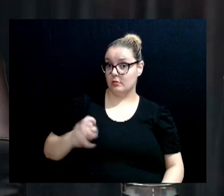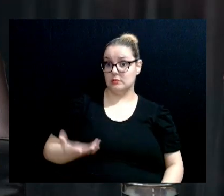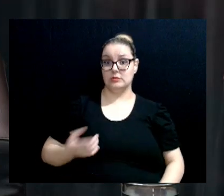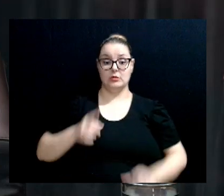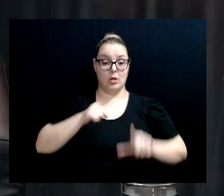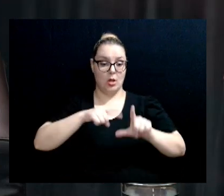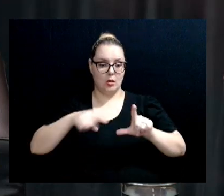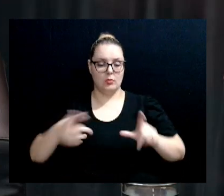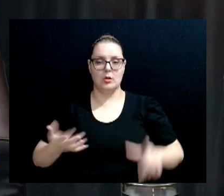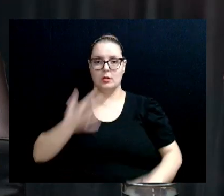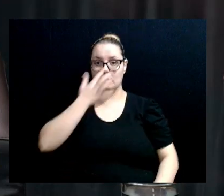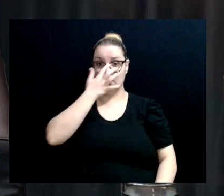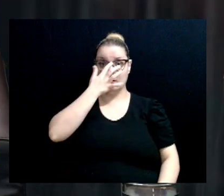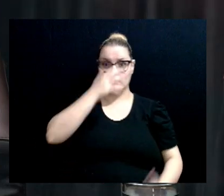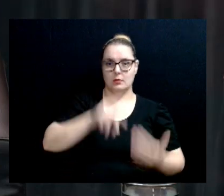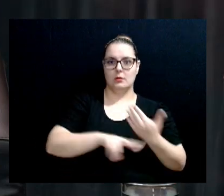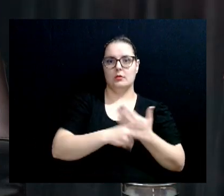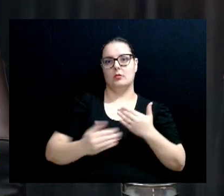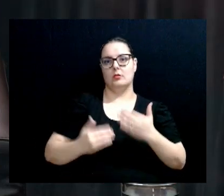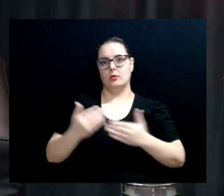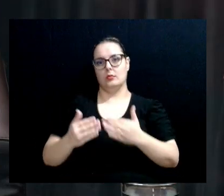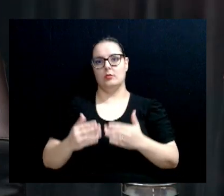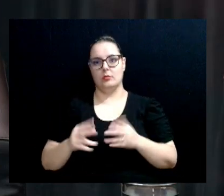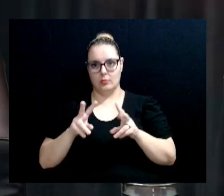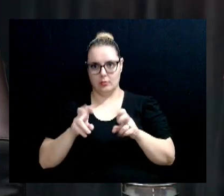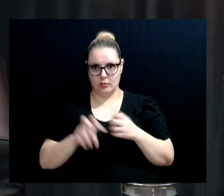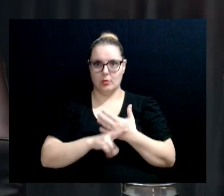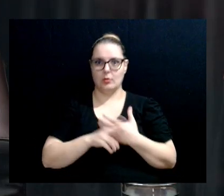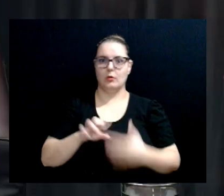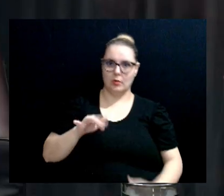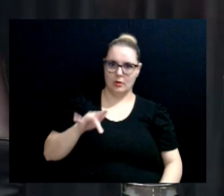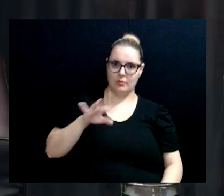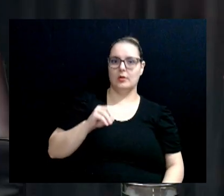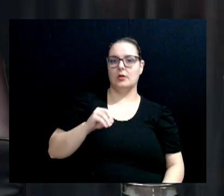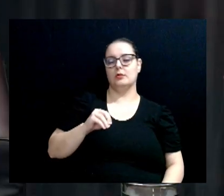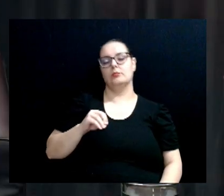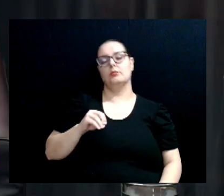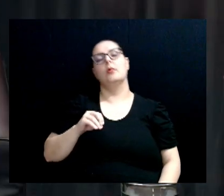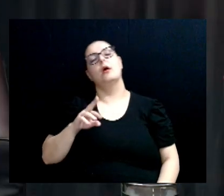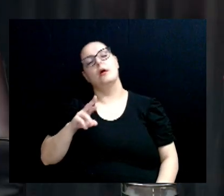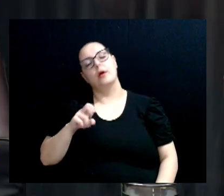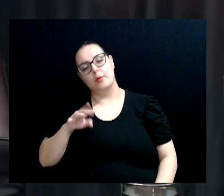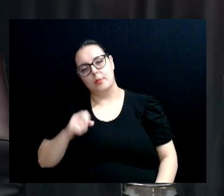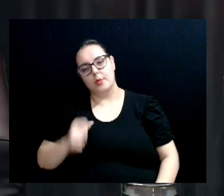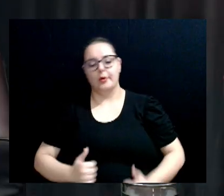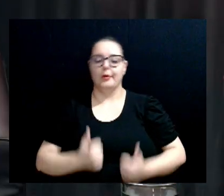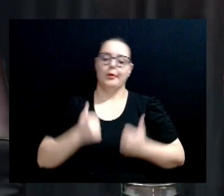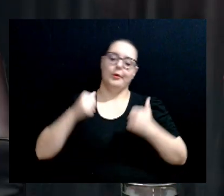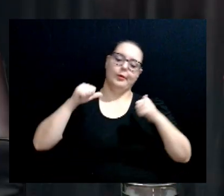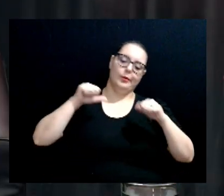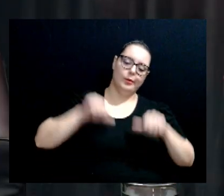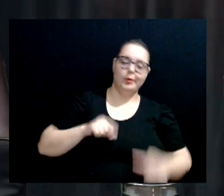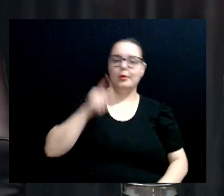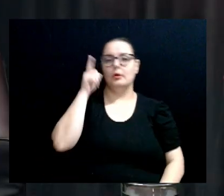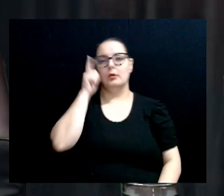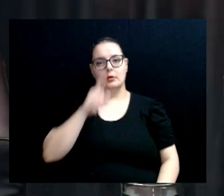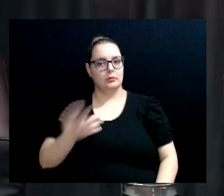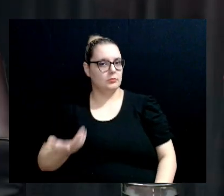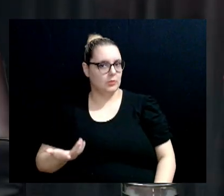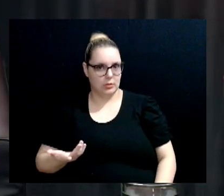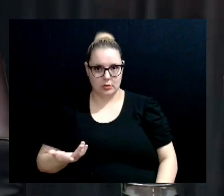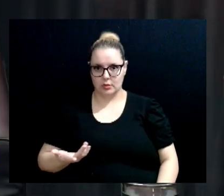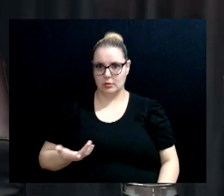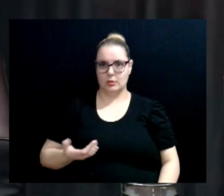gerar depois, mais para frente, um efeito rebote. E aí é a autoestima que está baixa, não consegui, sou um